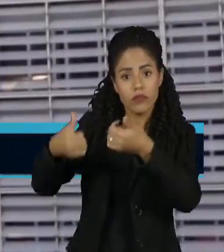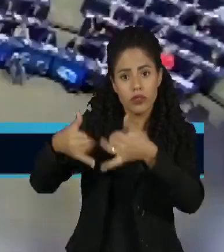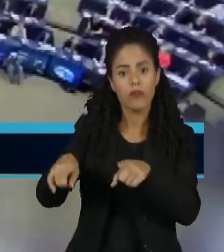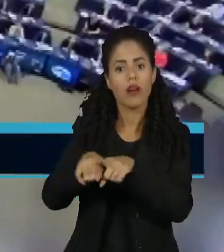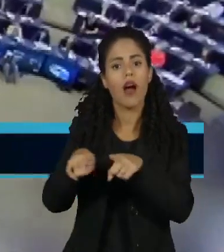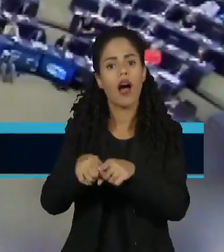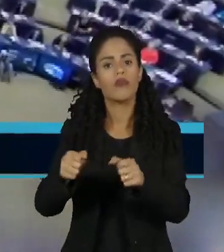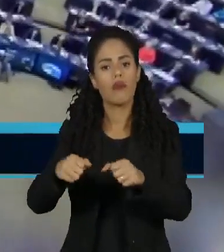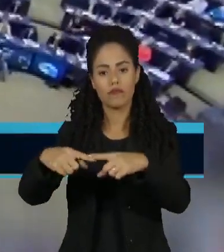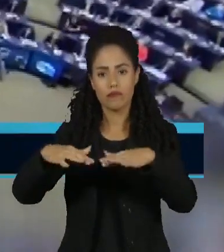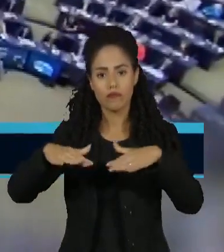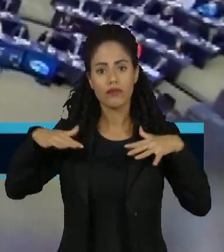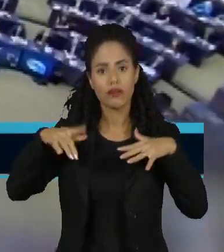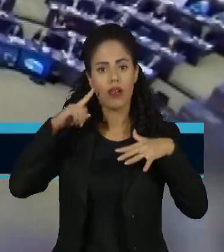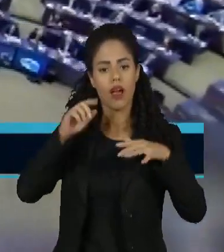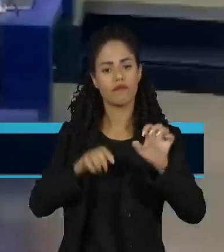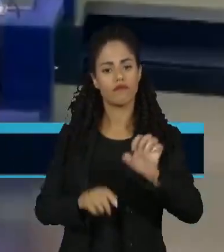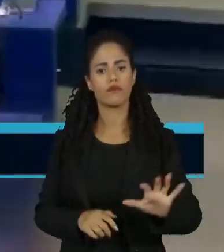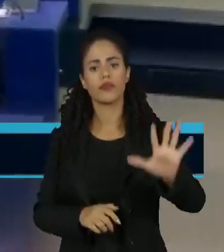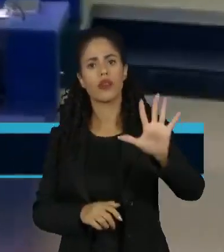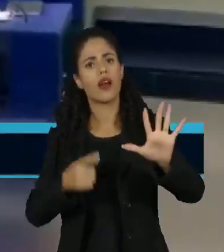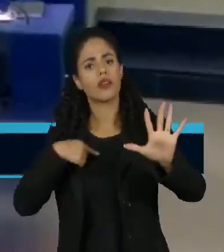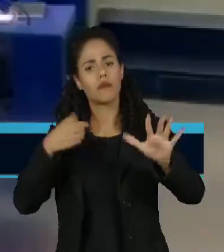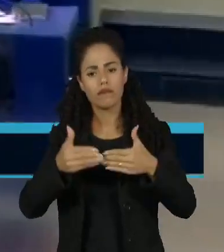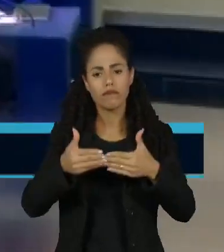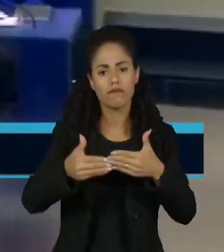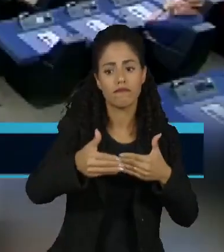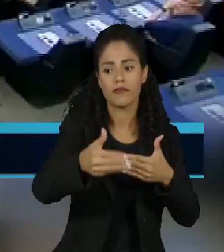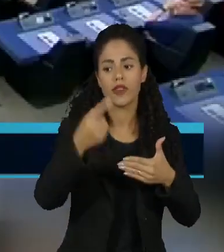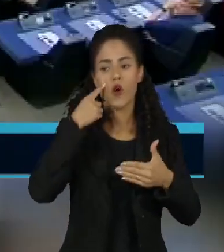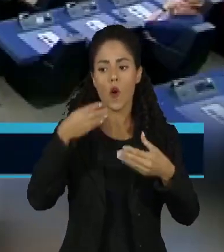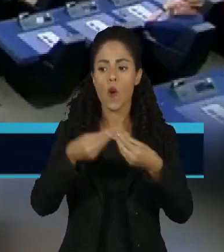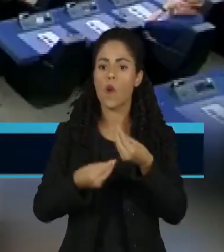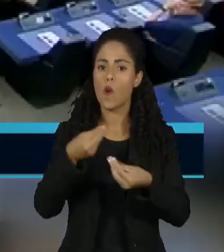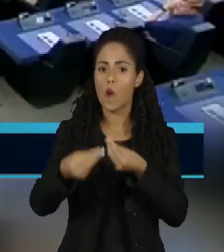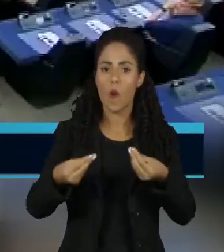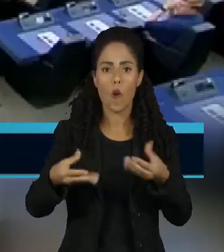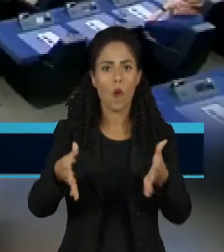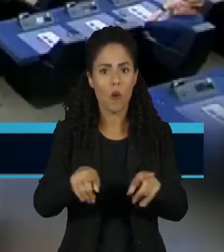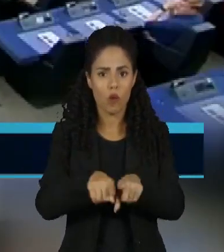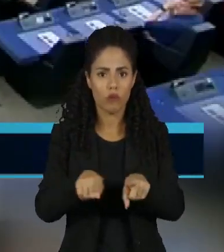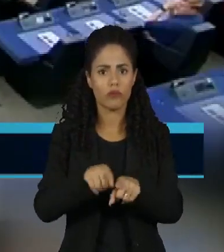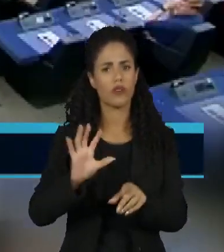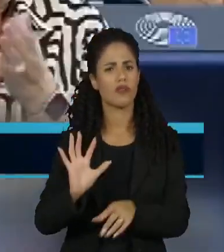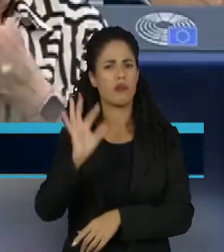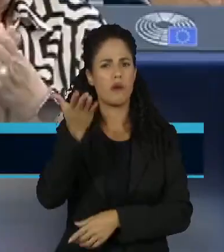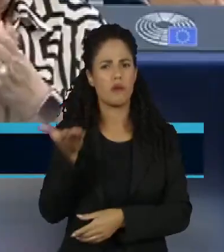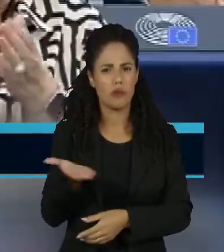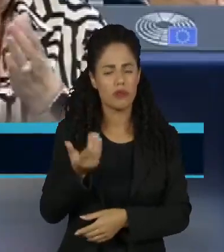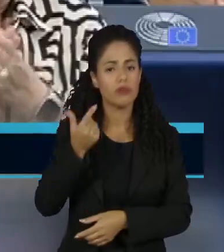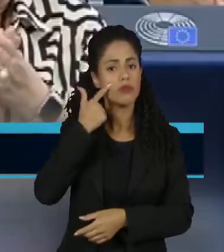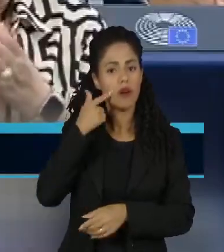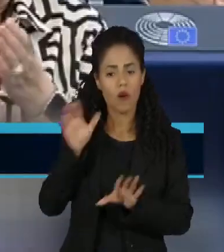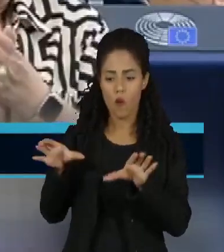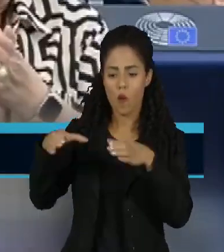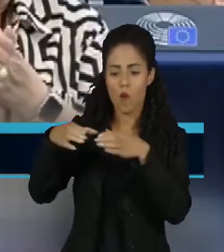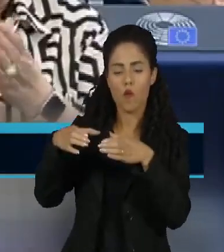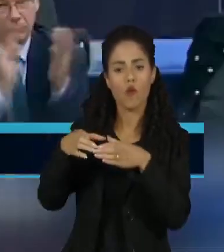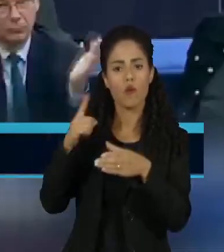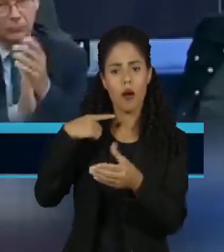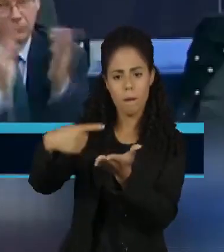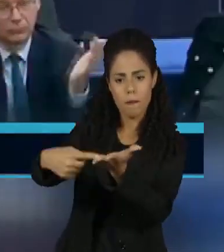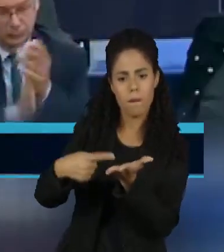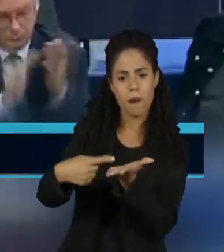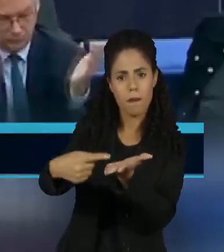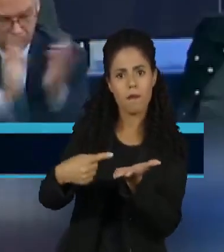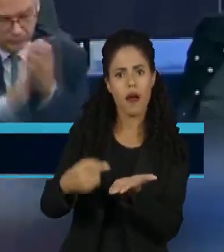Parlamento Europeu devem também frear o processo, já que serão poucos os comissários e equipes negociadoras que